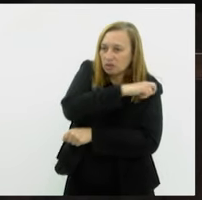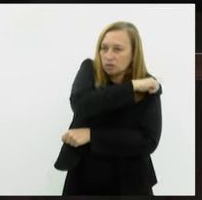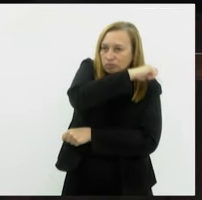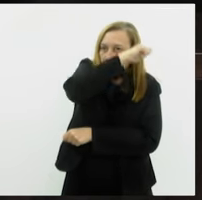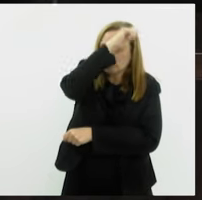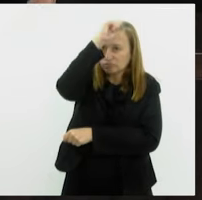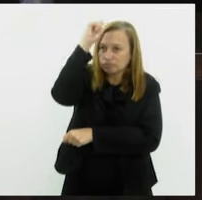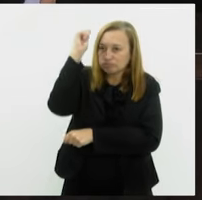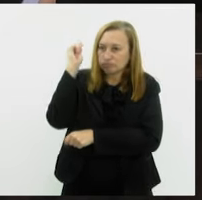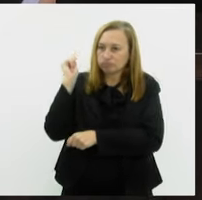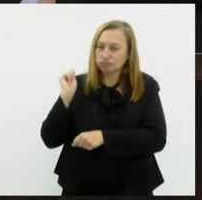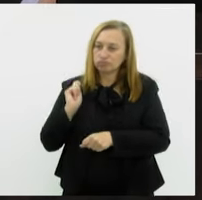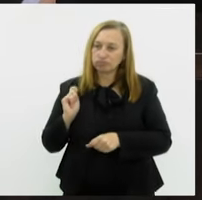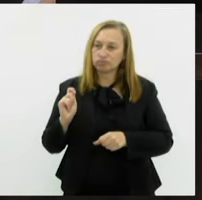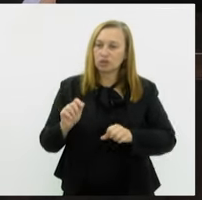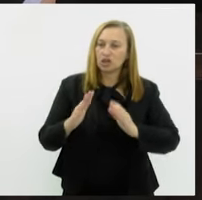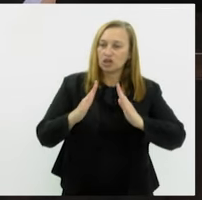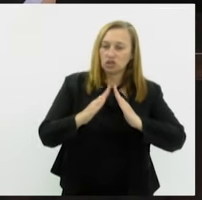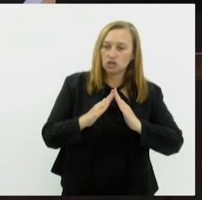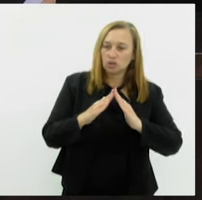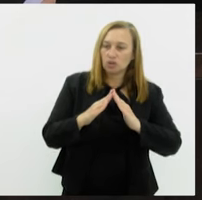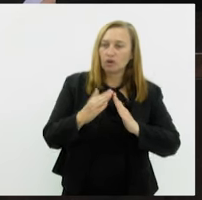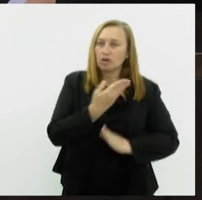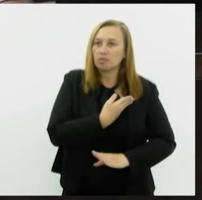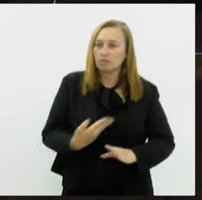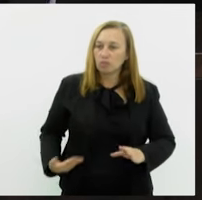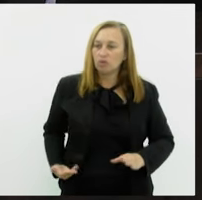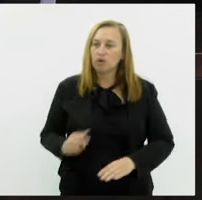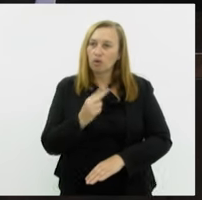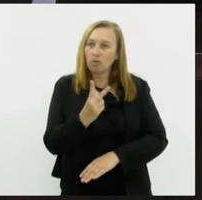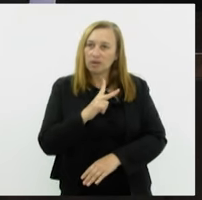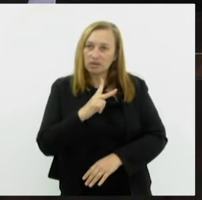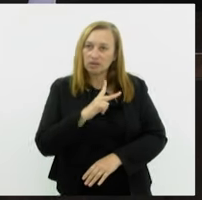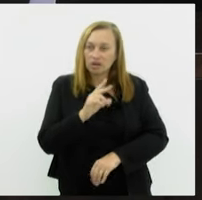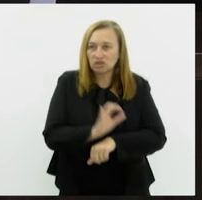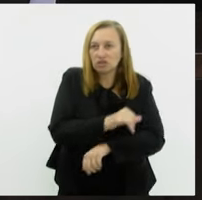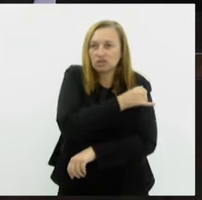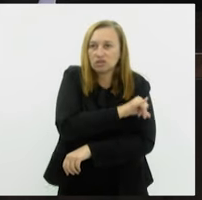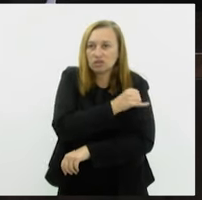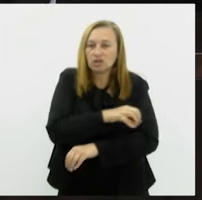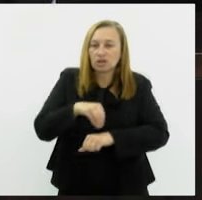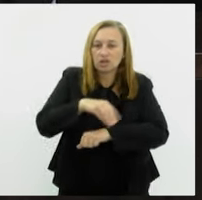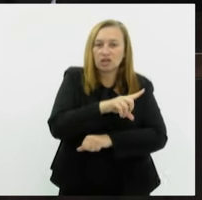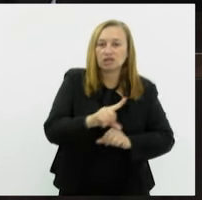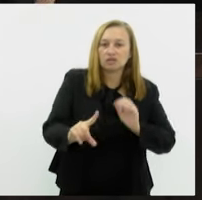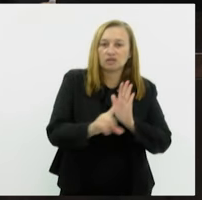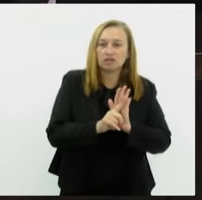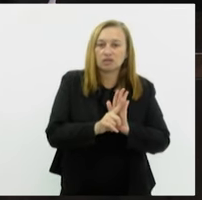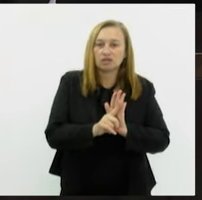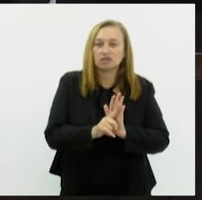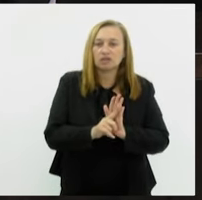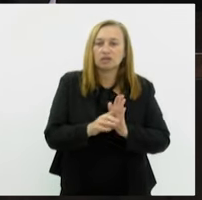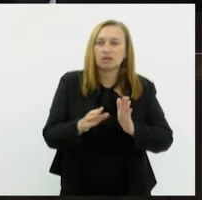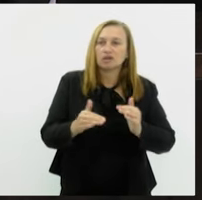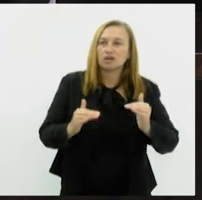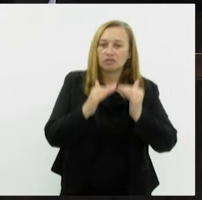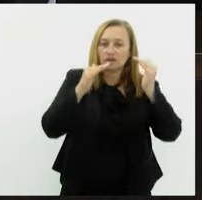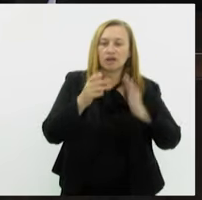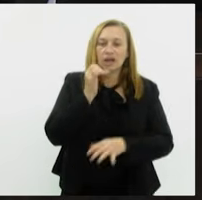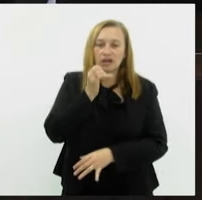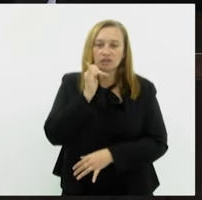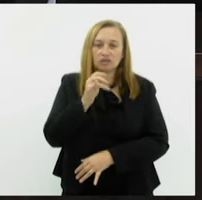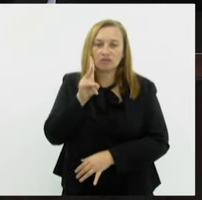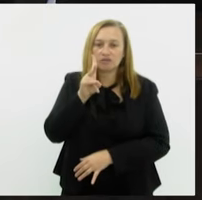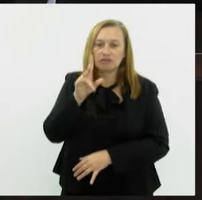instituições de ensino públicos e privadas do Estado do Rio de Janeiro. Parecer da Comissão de Indicações Legislativas favorável, relator deputado